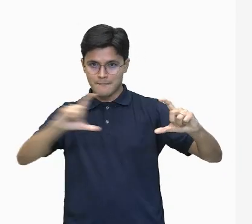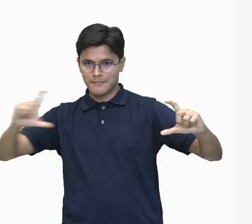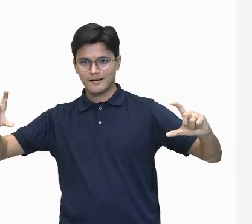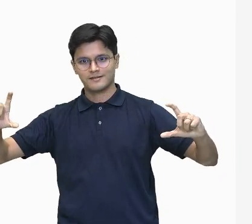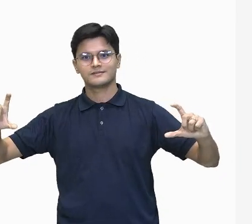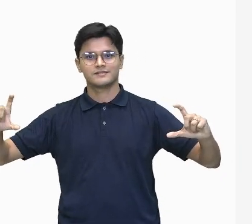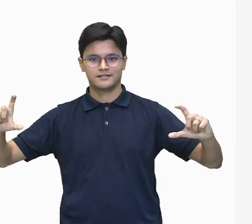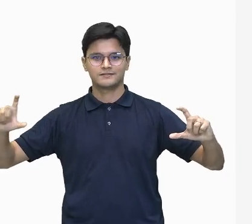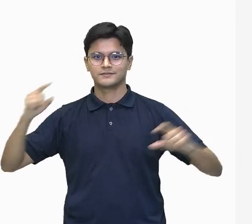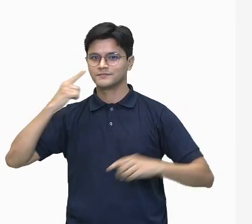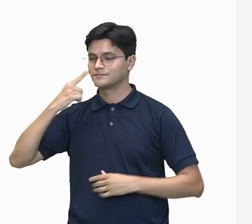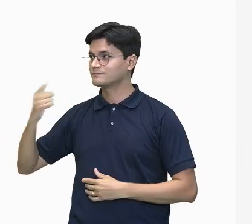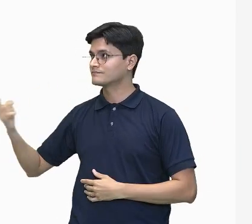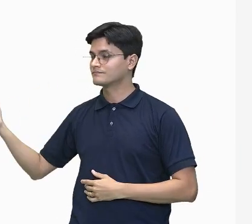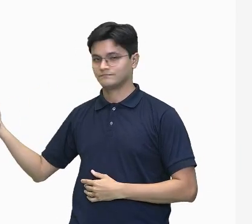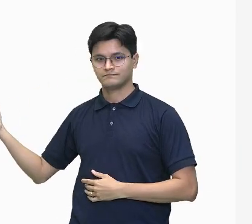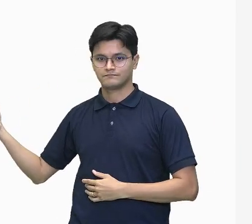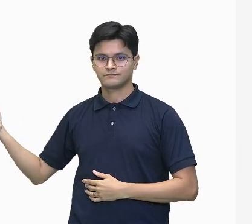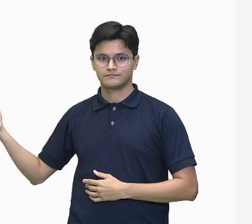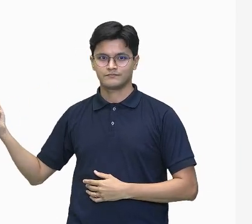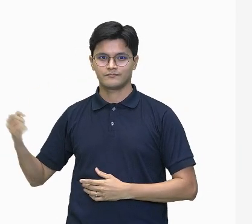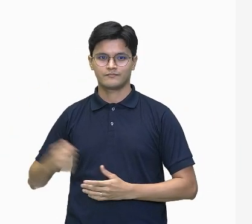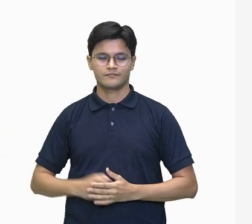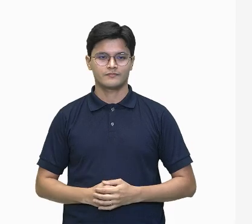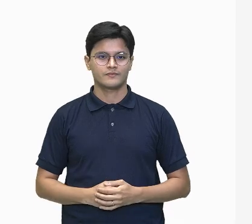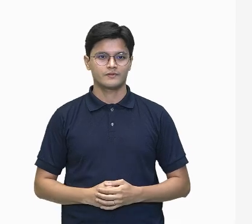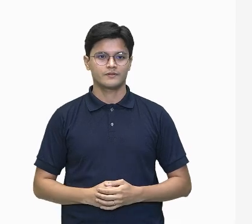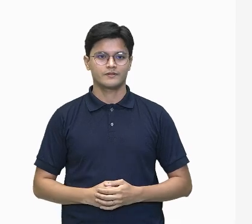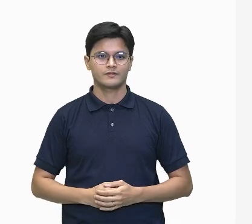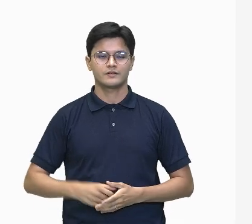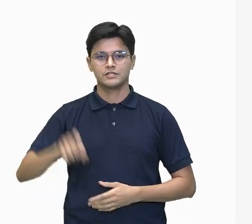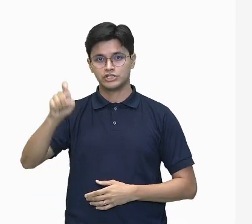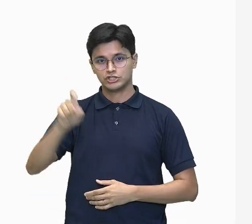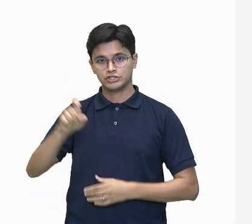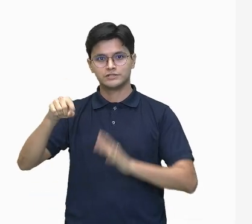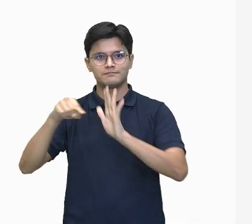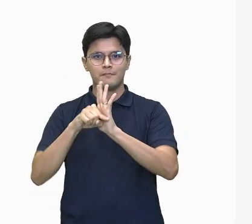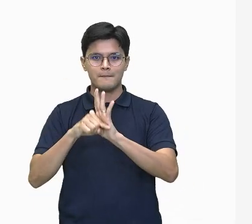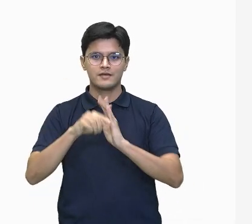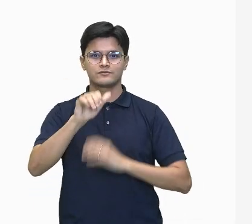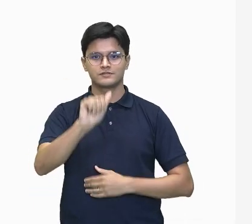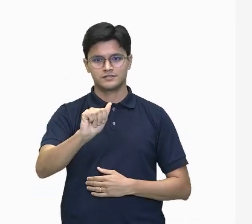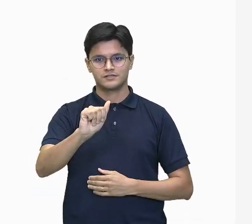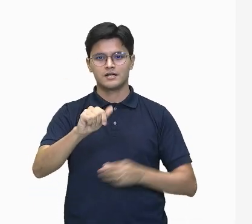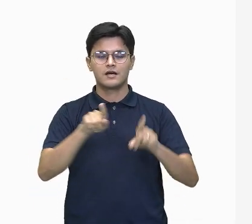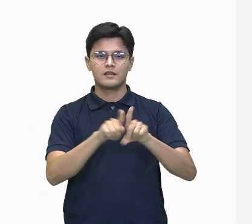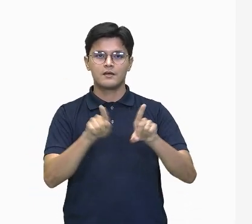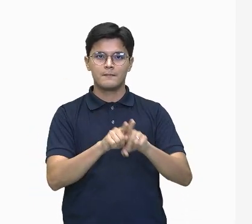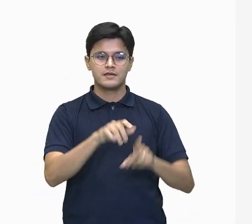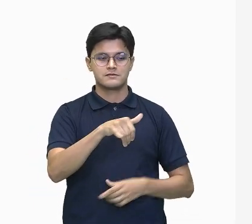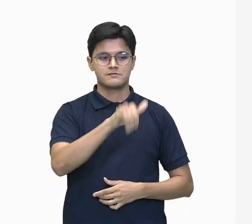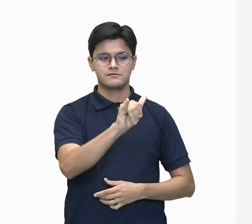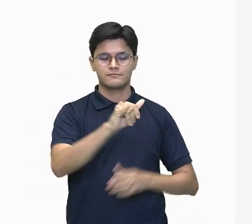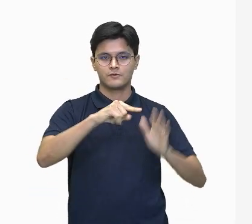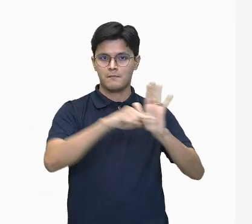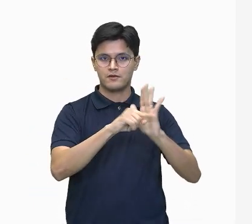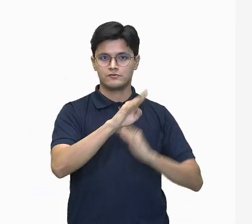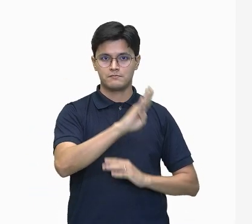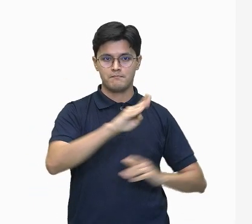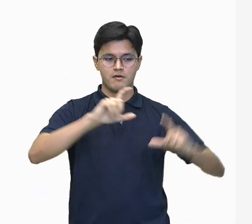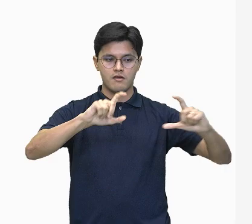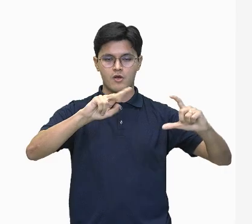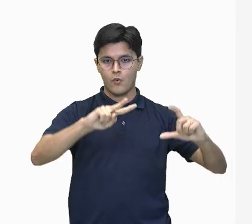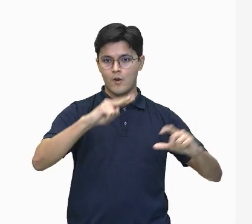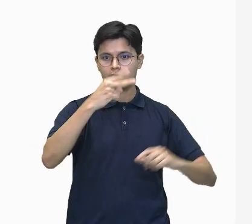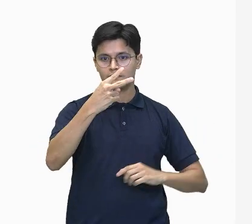de x menos a e também o quadrado de y menos b,